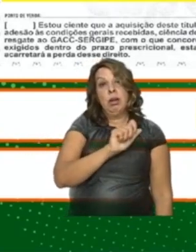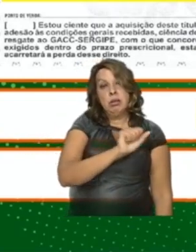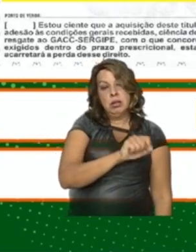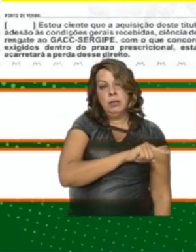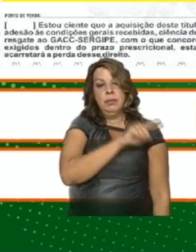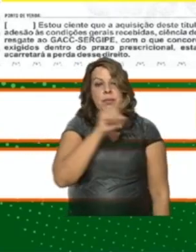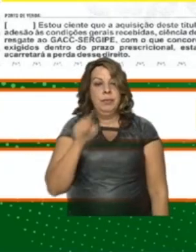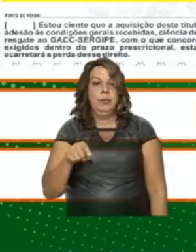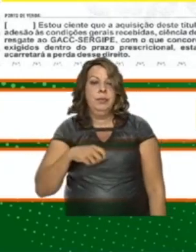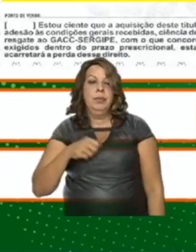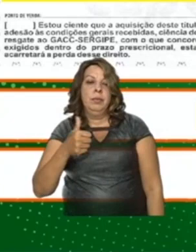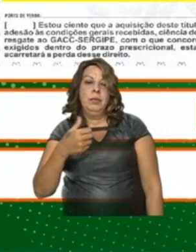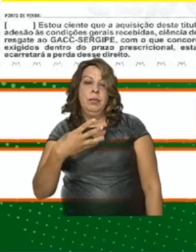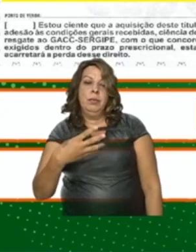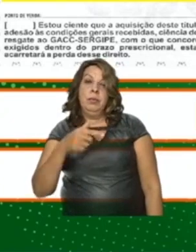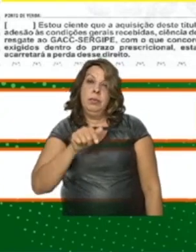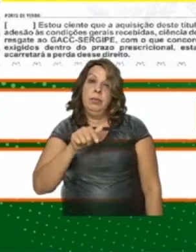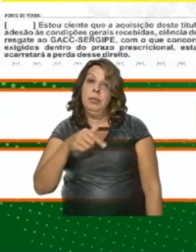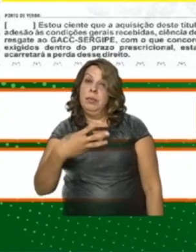R$500. E aqui